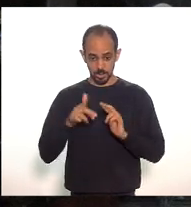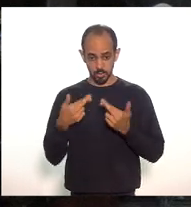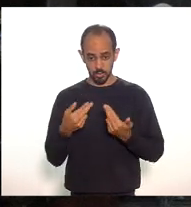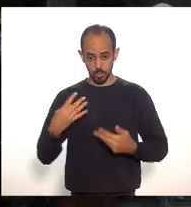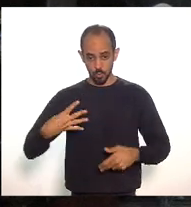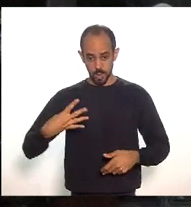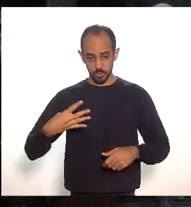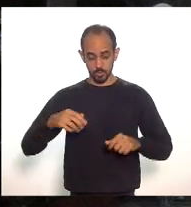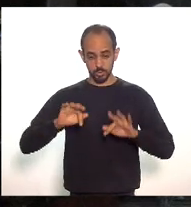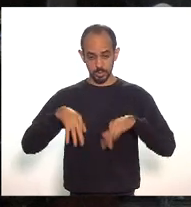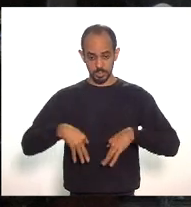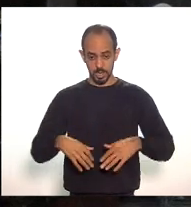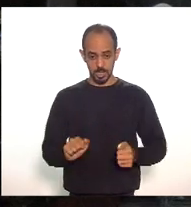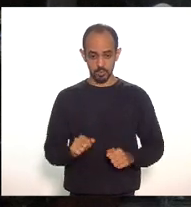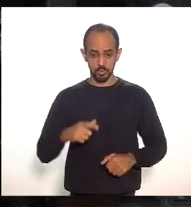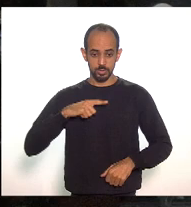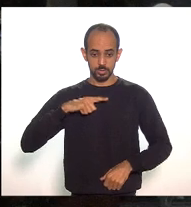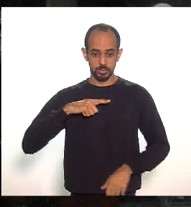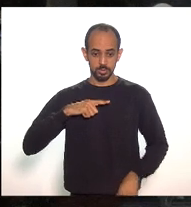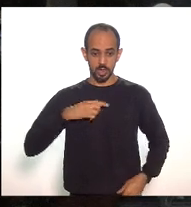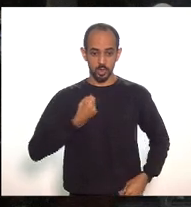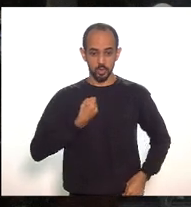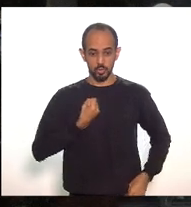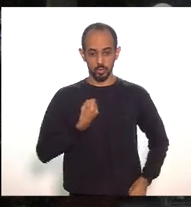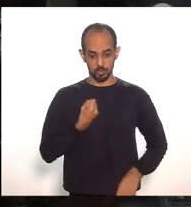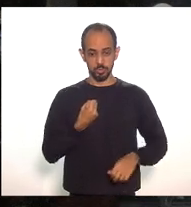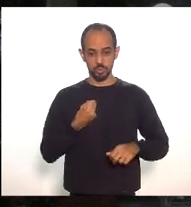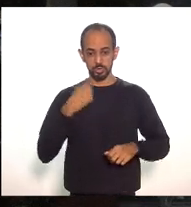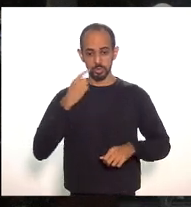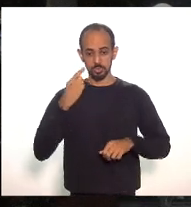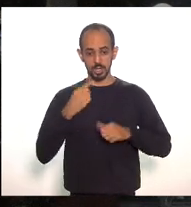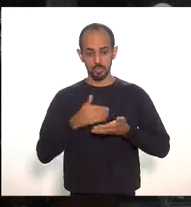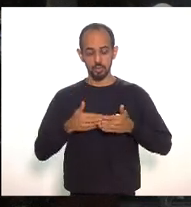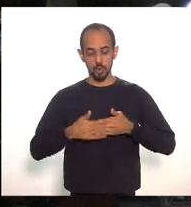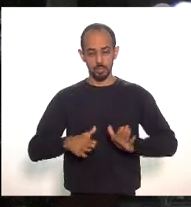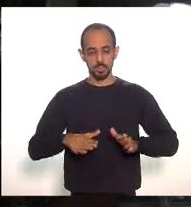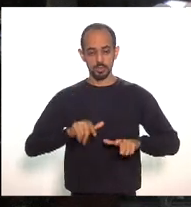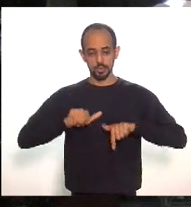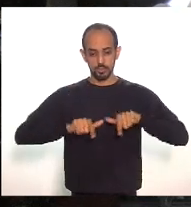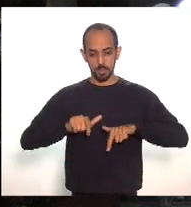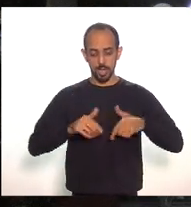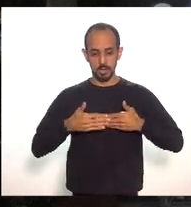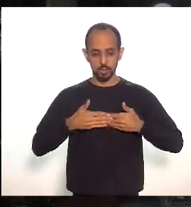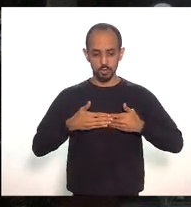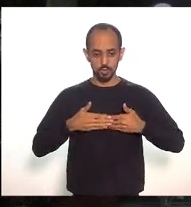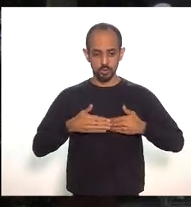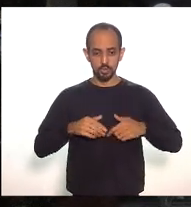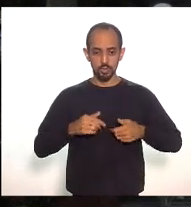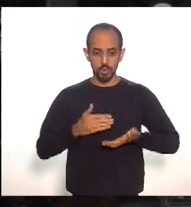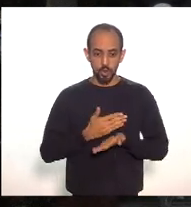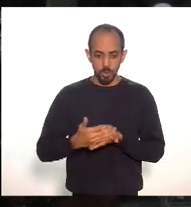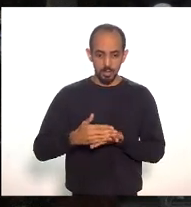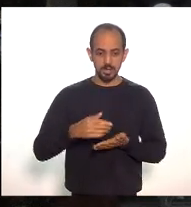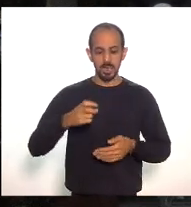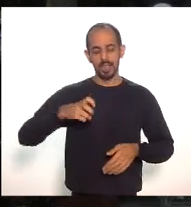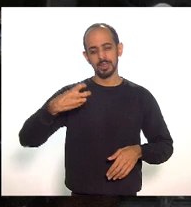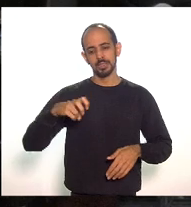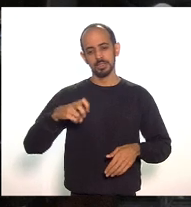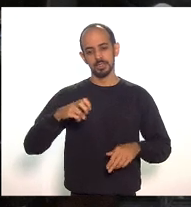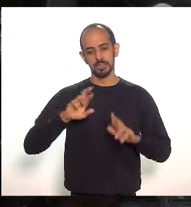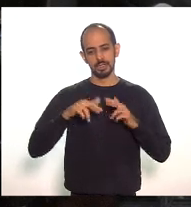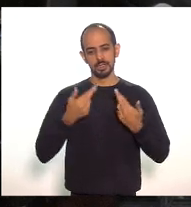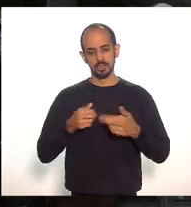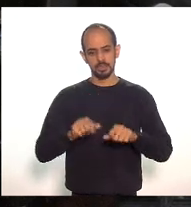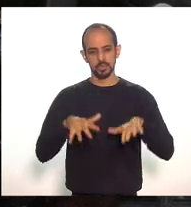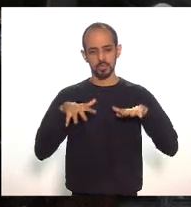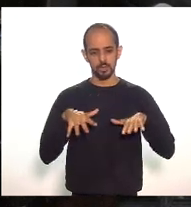encerrada havendo número legal e sob a proteção de Deus ele se anos o nosso trabalho está aberta a quinta sessão extraordinária do dia oito de abril